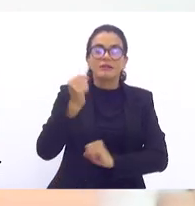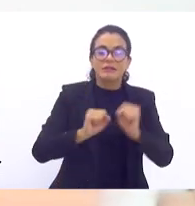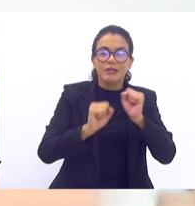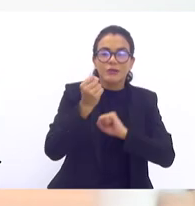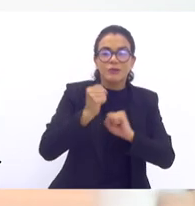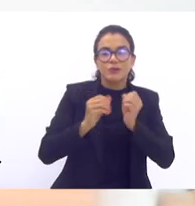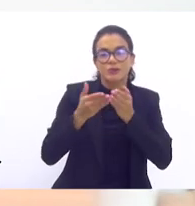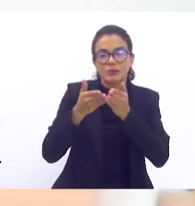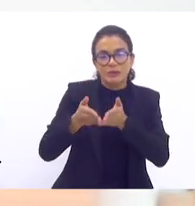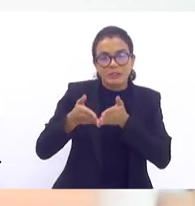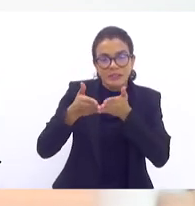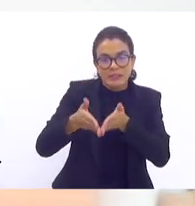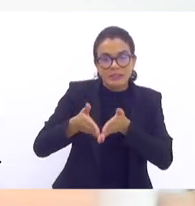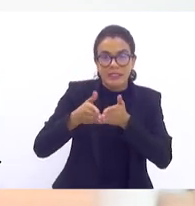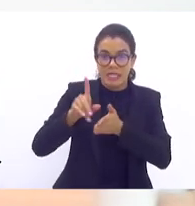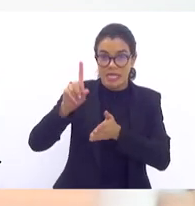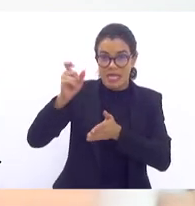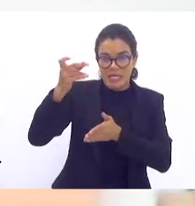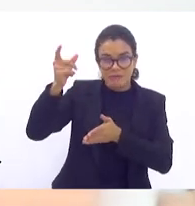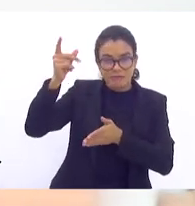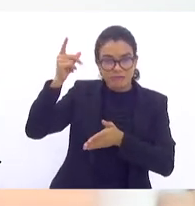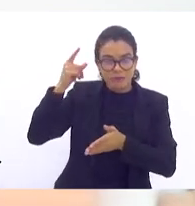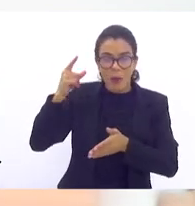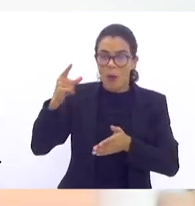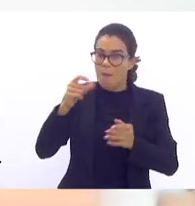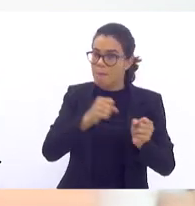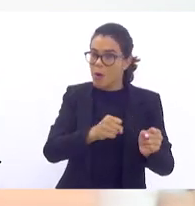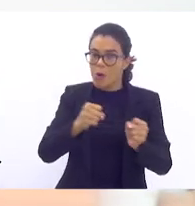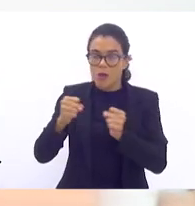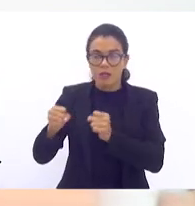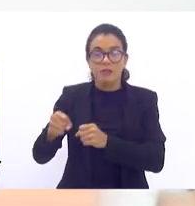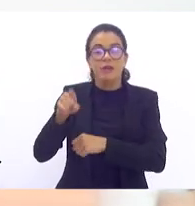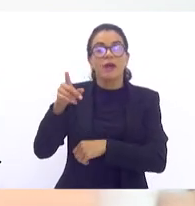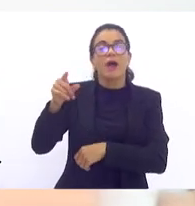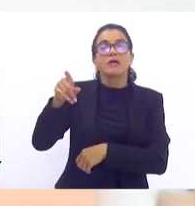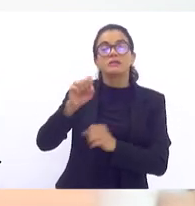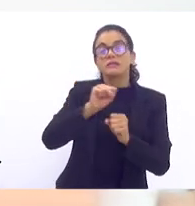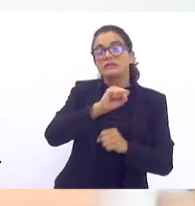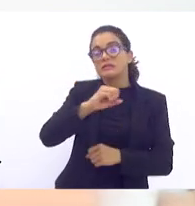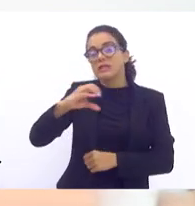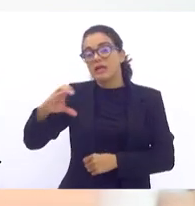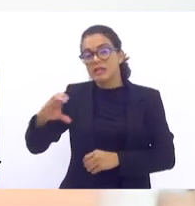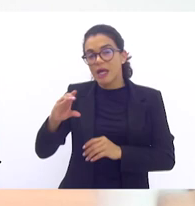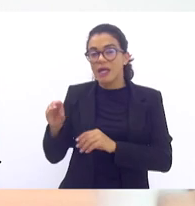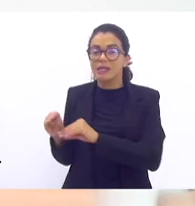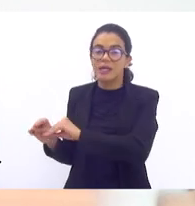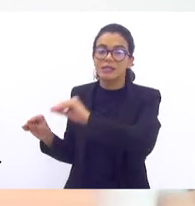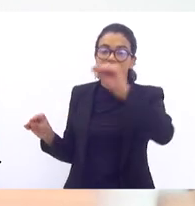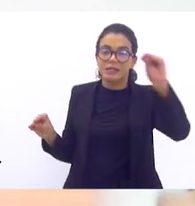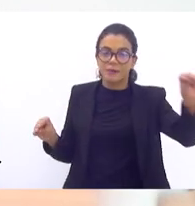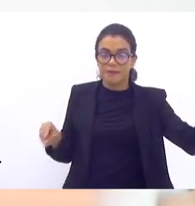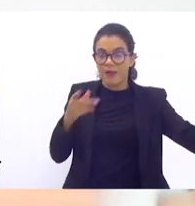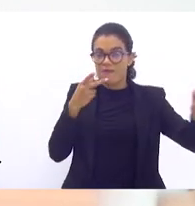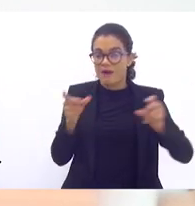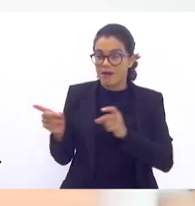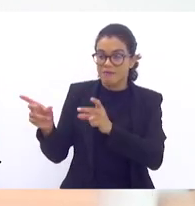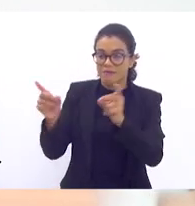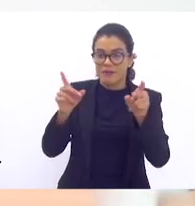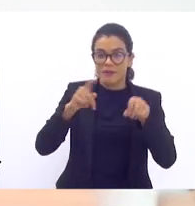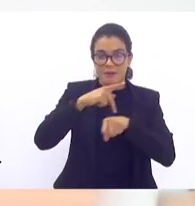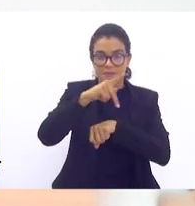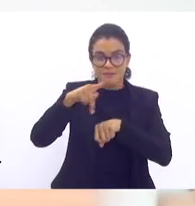que já foi uma grande potência Santa Catarina se especializou acabou levando para lá quando a gente fala de importação